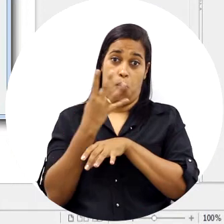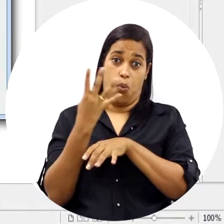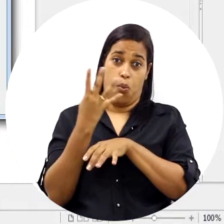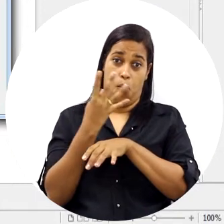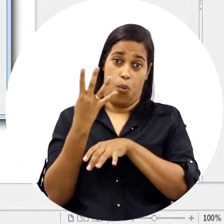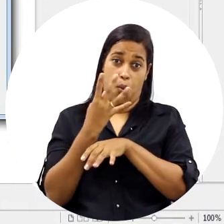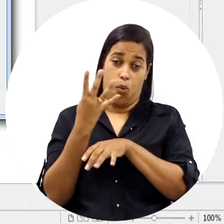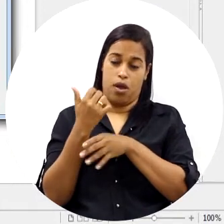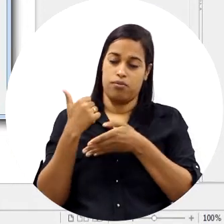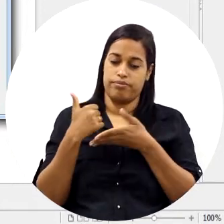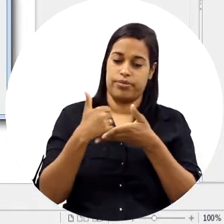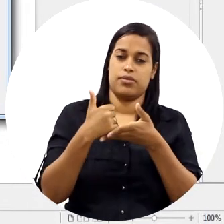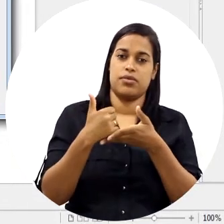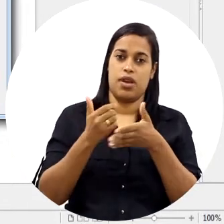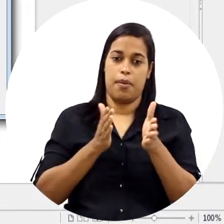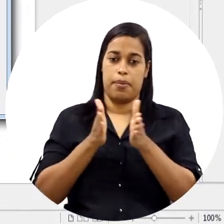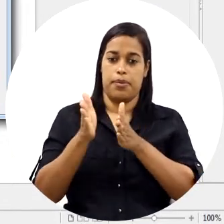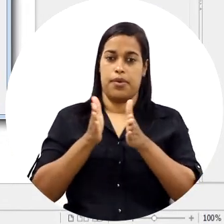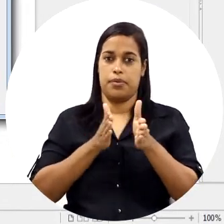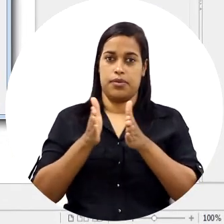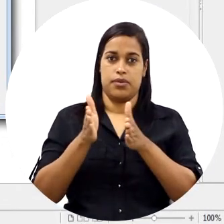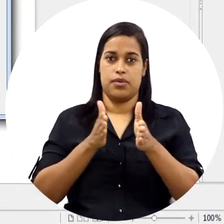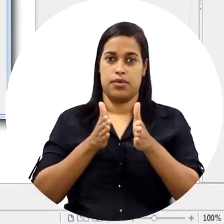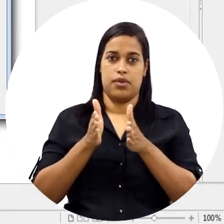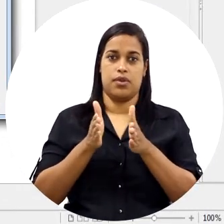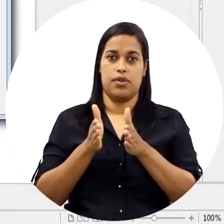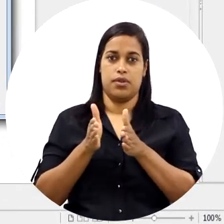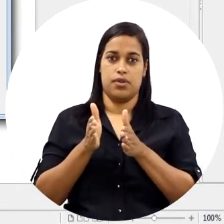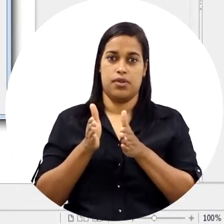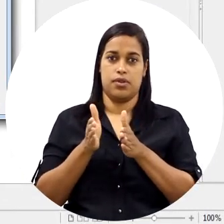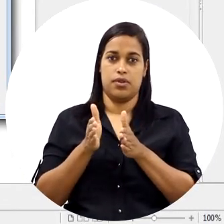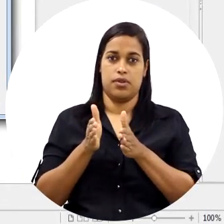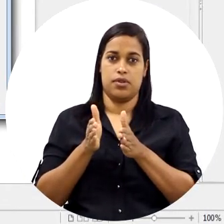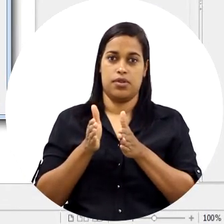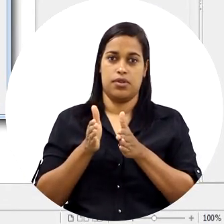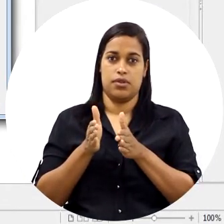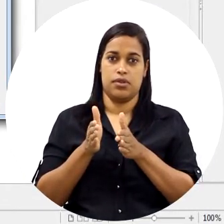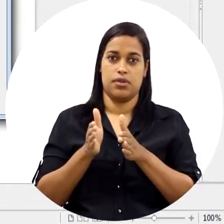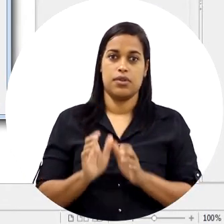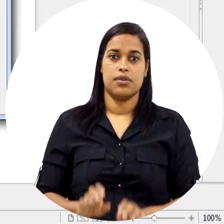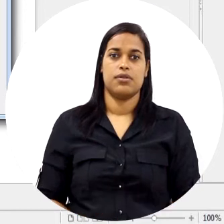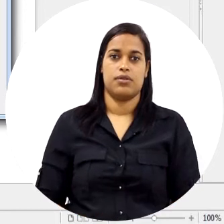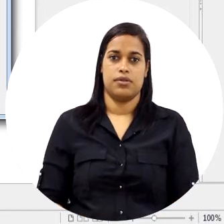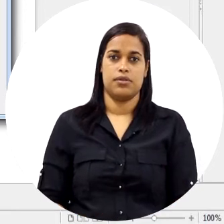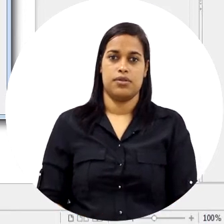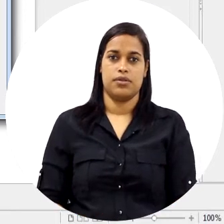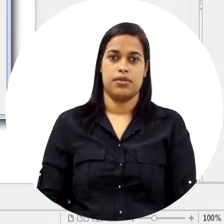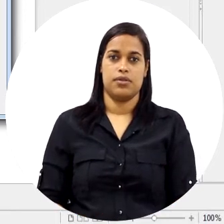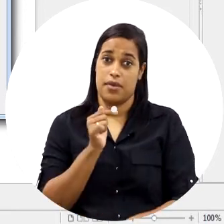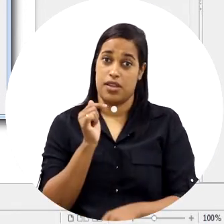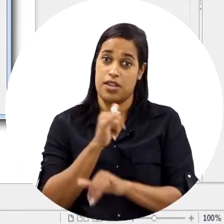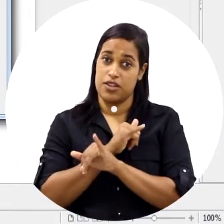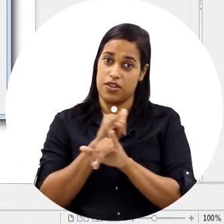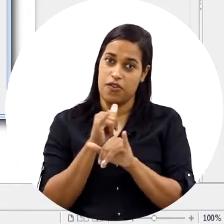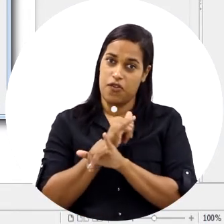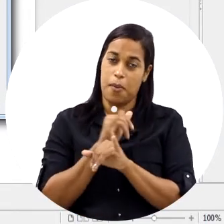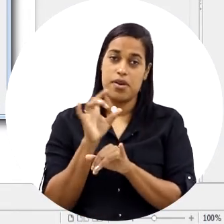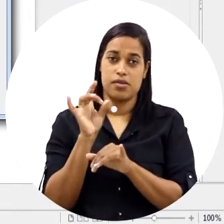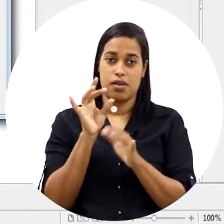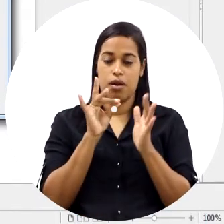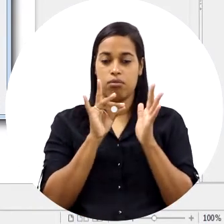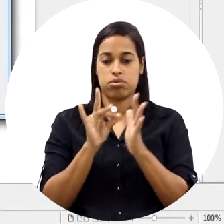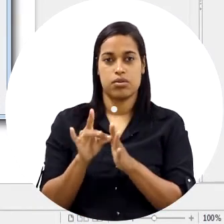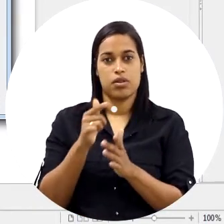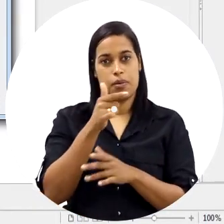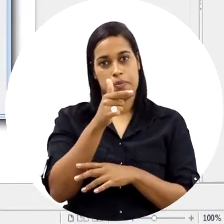do assistente, onde você vai permitir fazer uma atribuição de campos. Vocês podem desconsiderar isso aí, esse recurso a gente não vai utilizar, é só clicar em